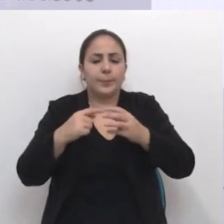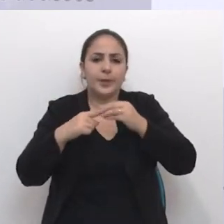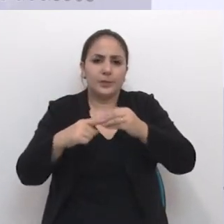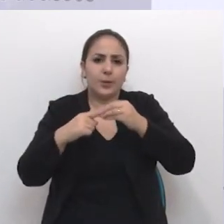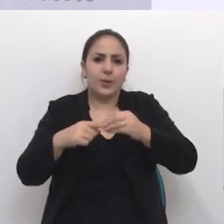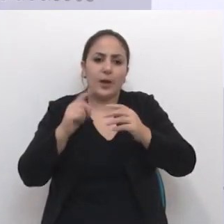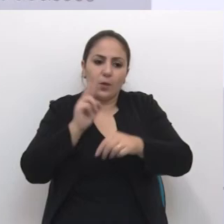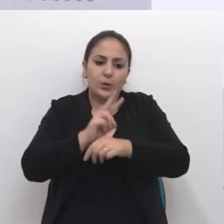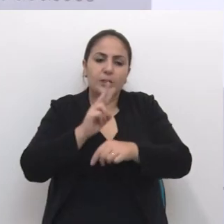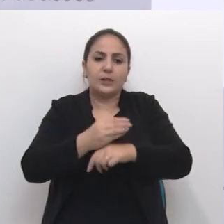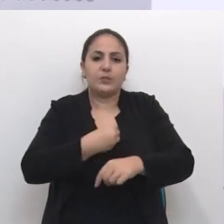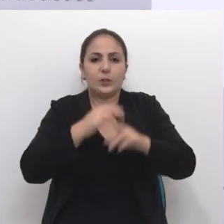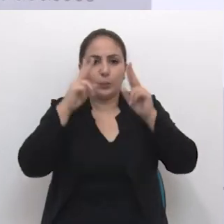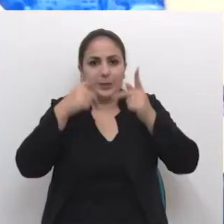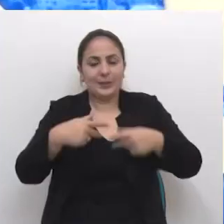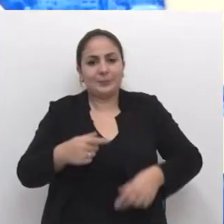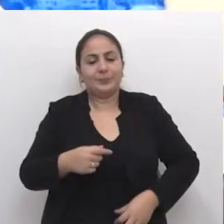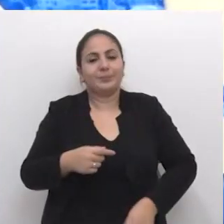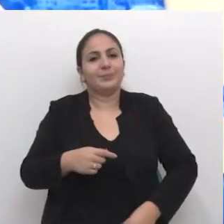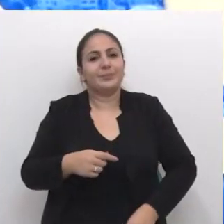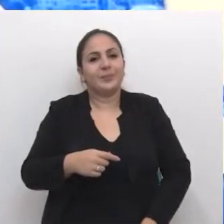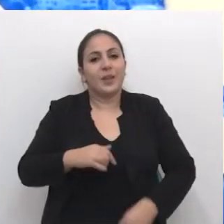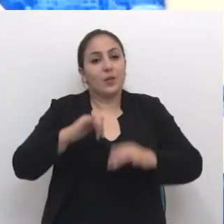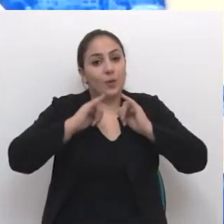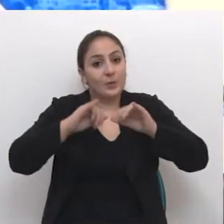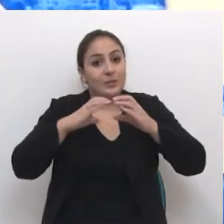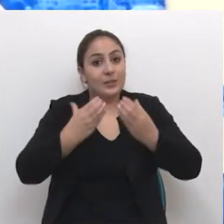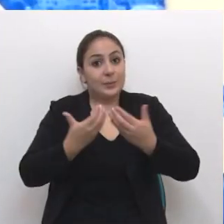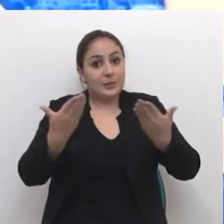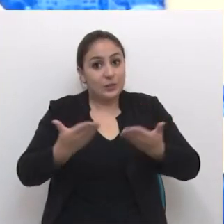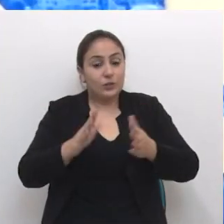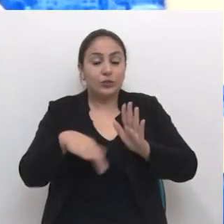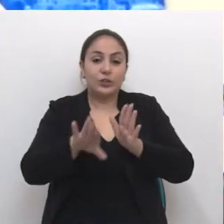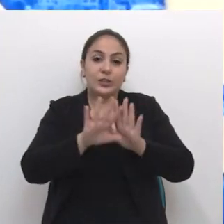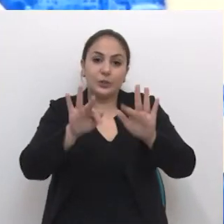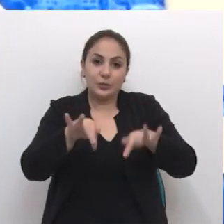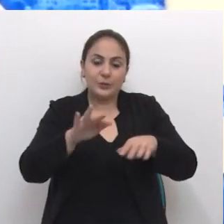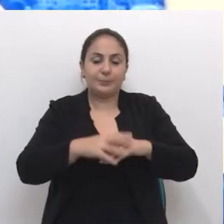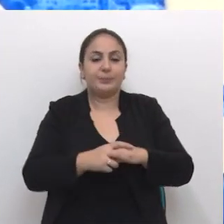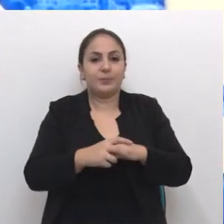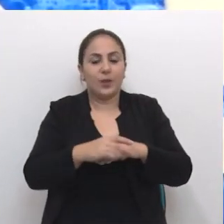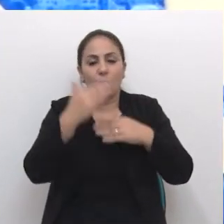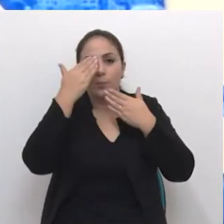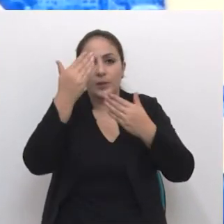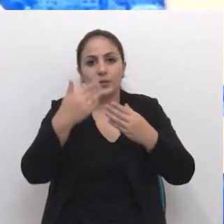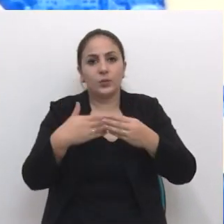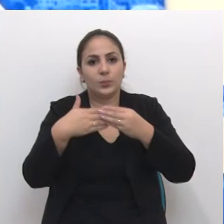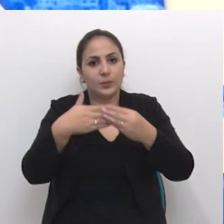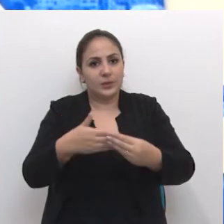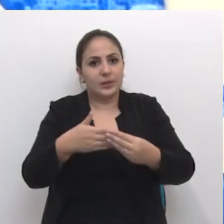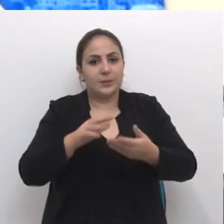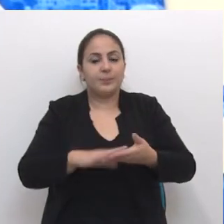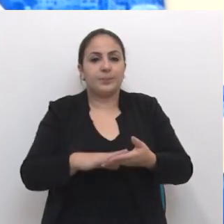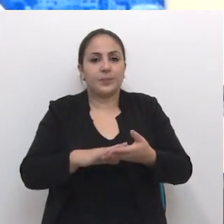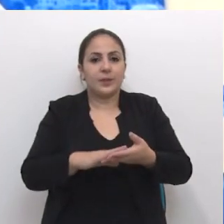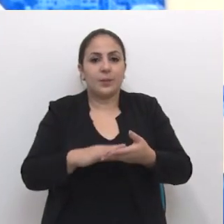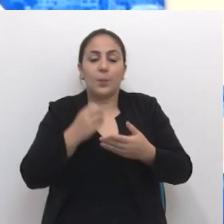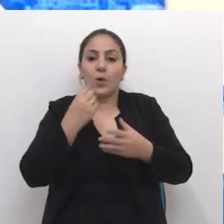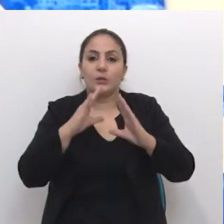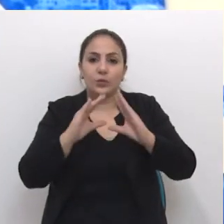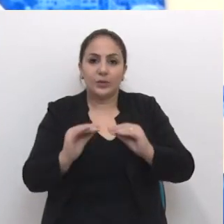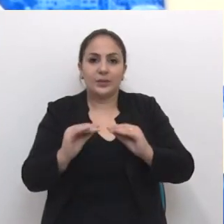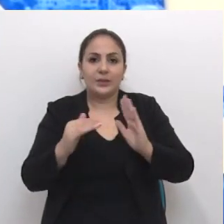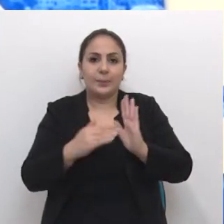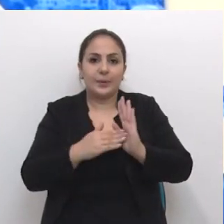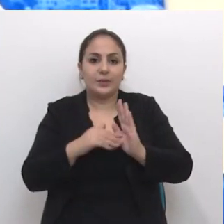seja para além do eu acho que é melhor não ser assim, eu acho que não é melhor. Tem que ter um